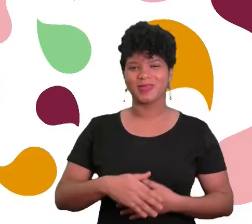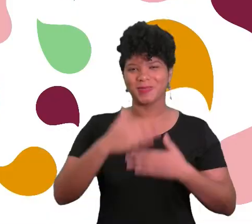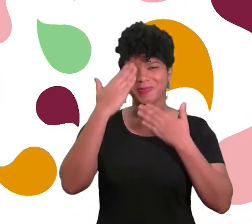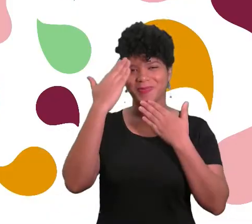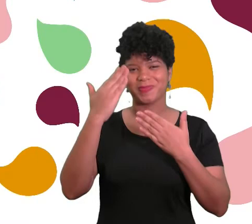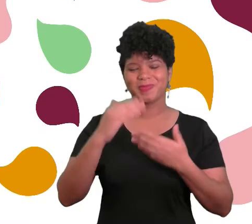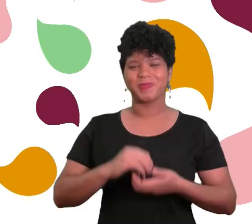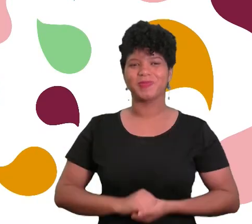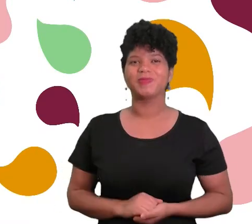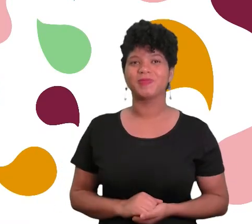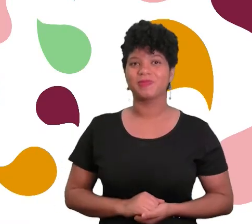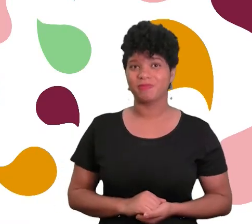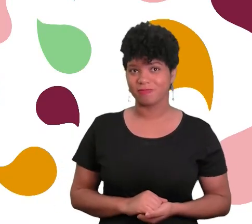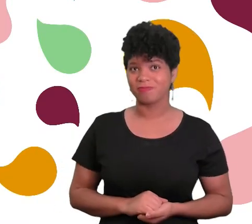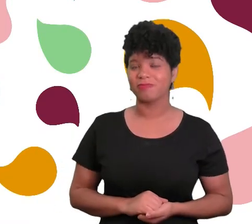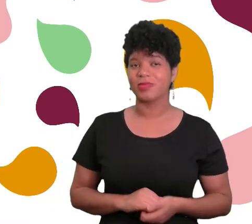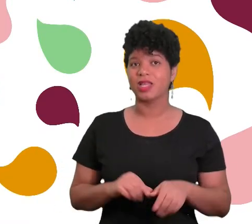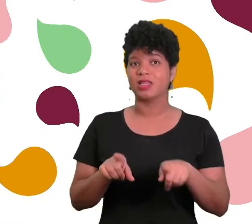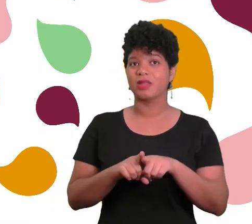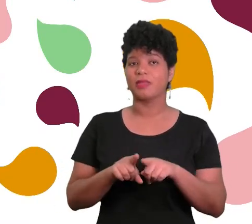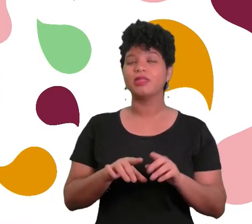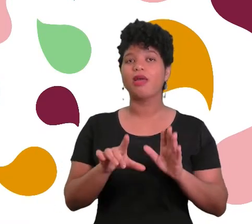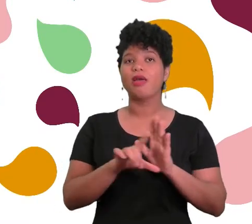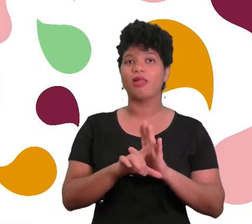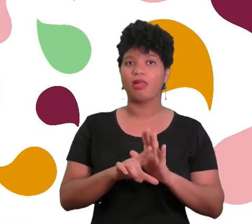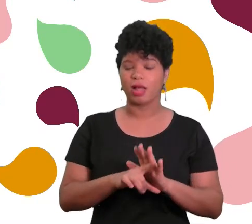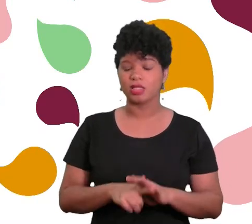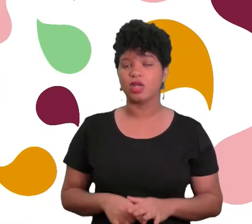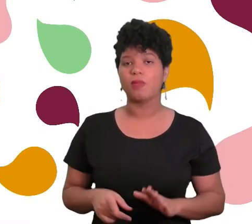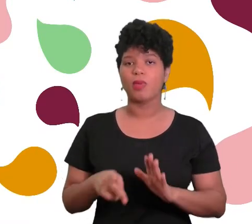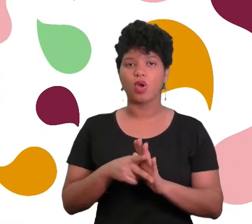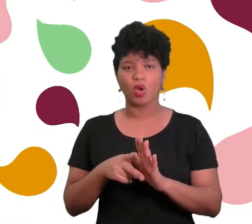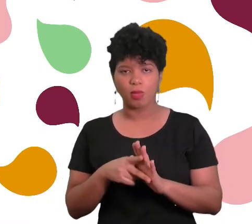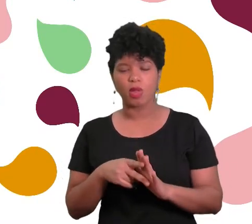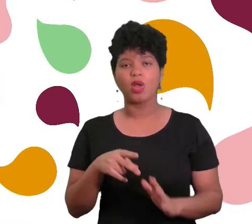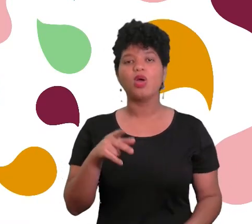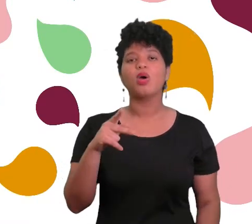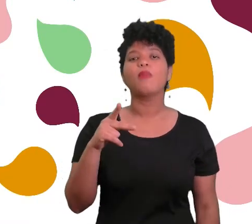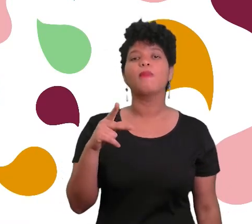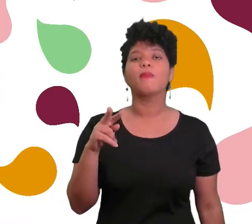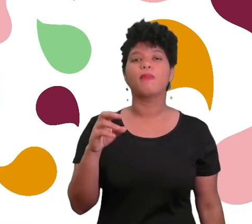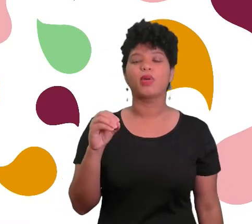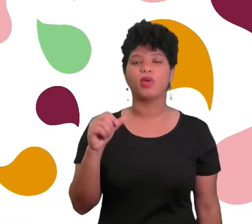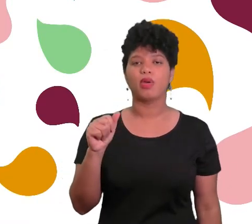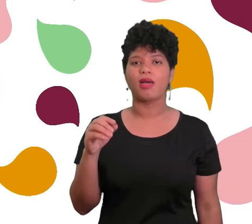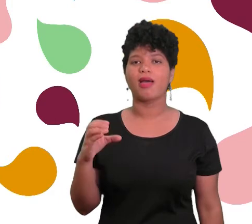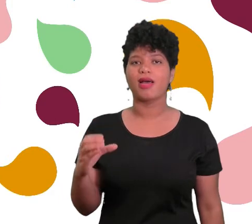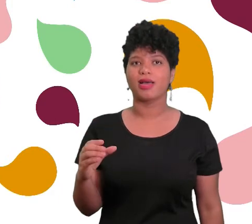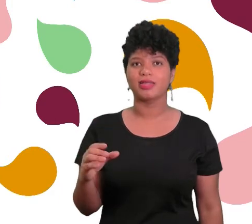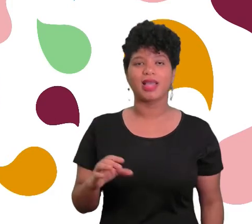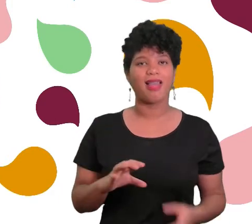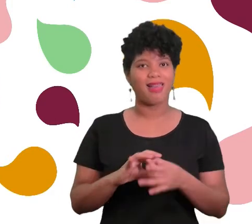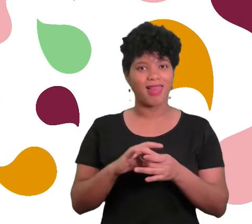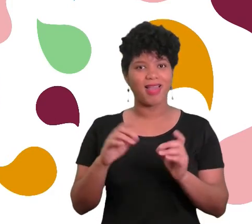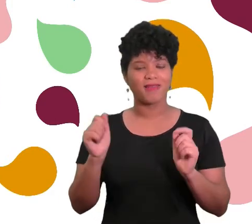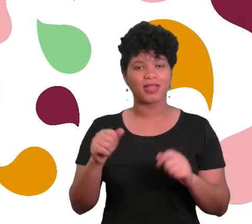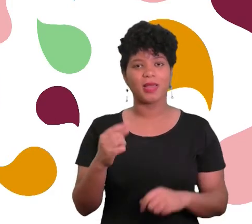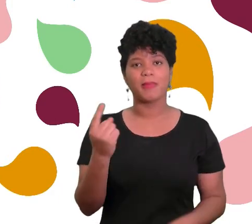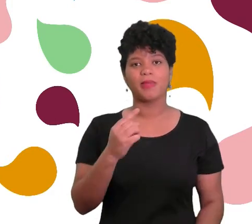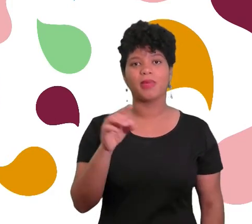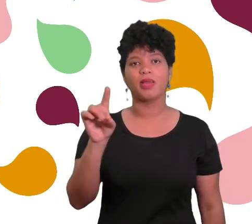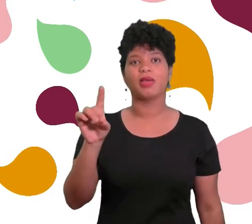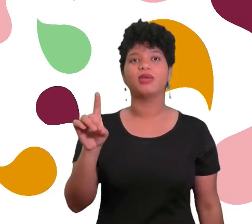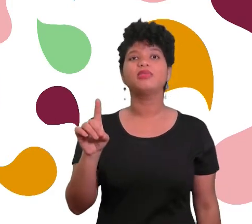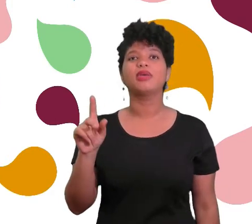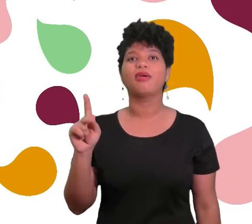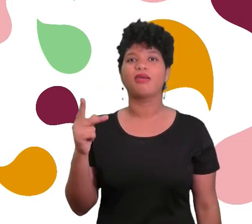Obrigado. Via Lei Aldir Blanc, o edital PROAC Expresso viabilizou o festival DH Fest. A gente